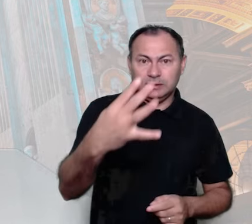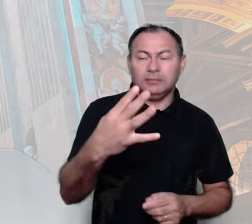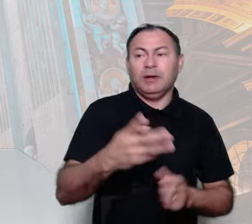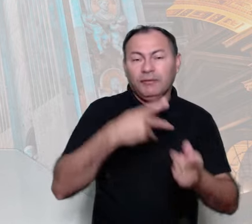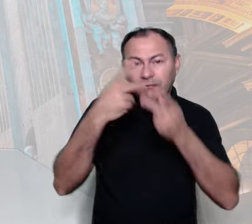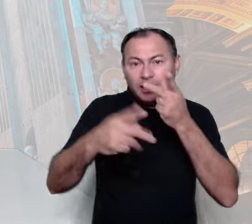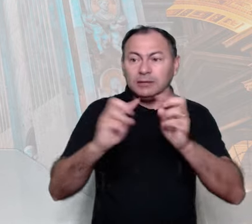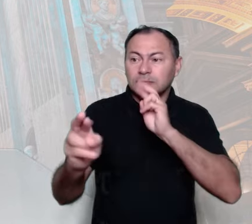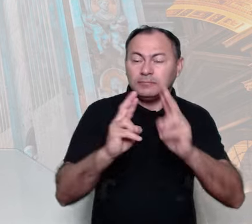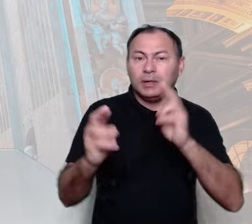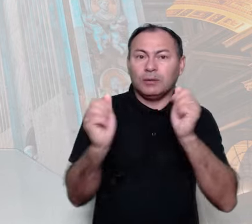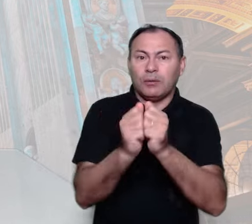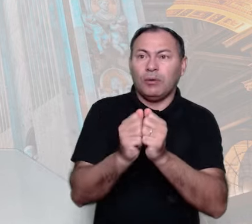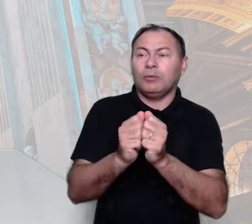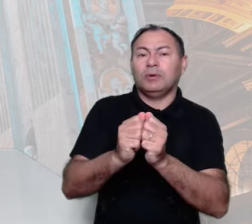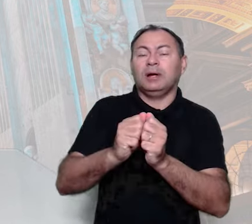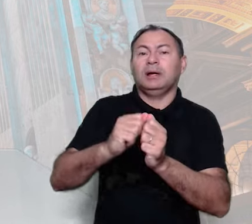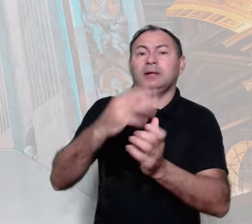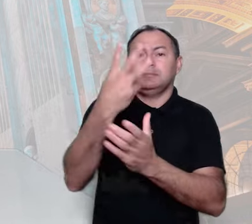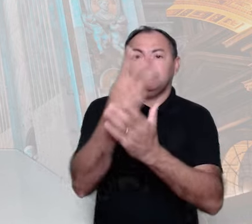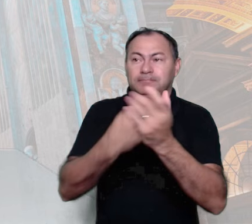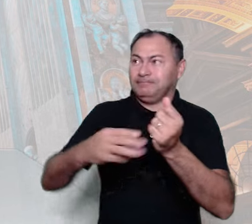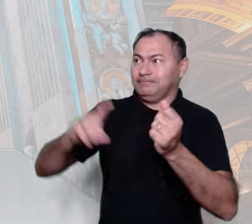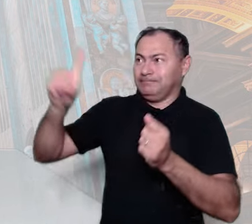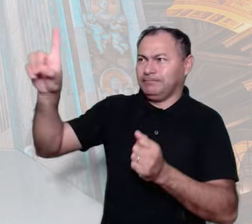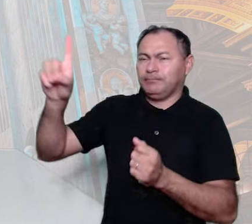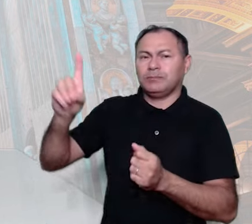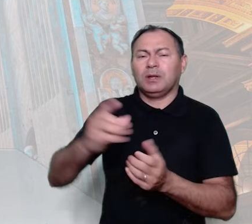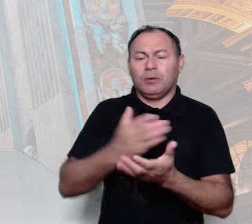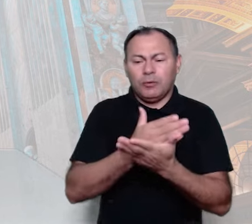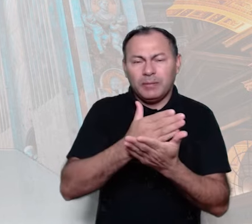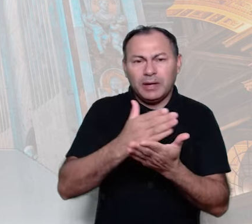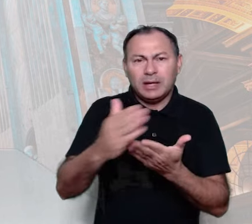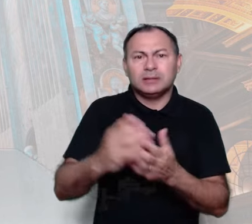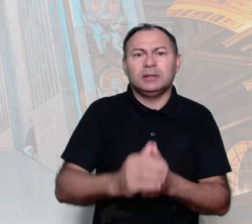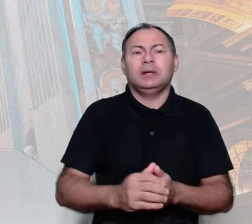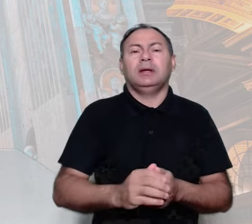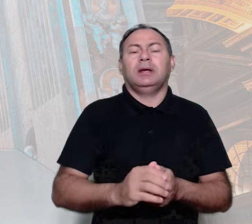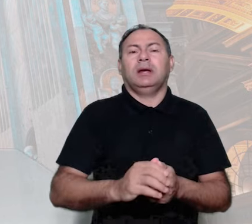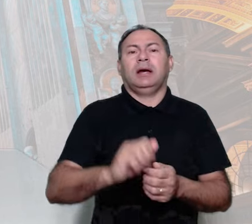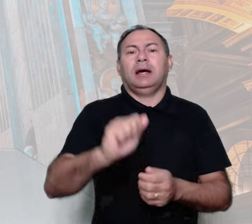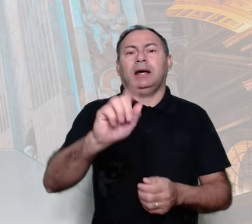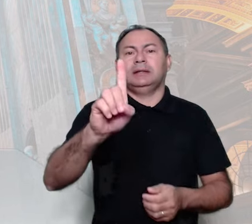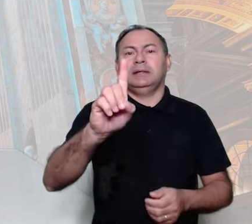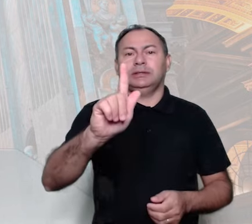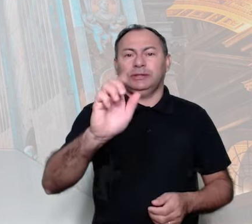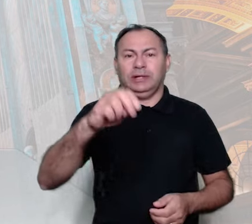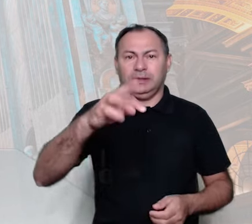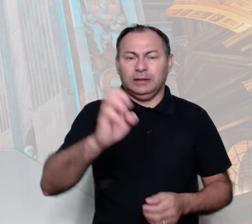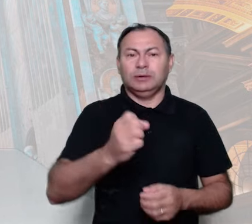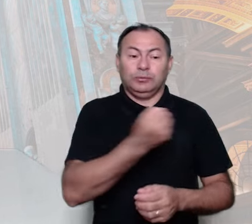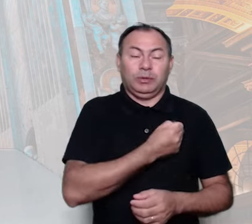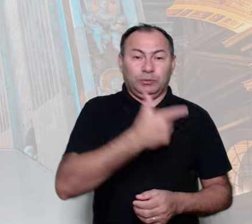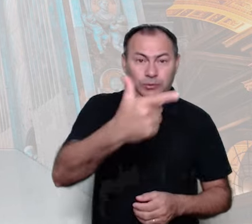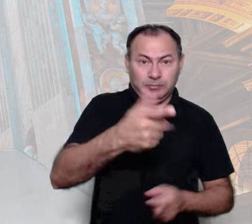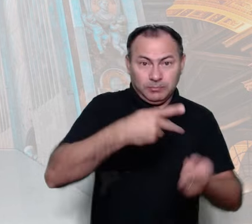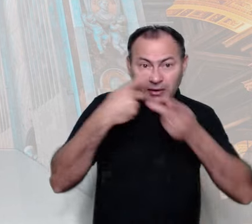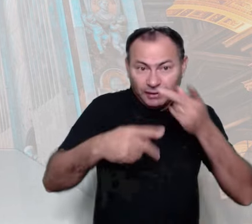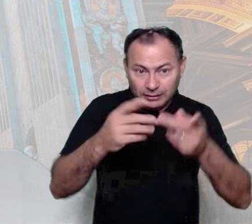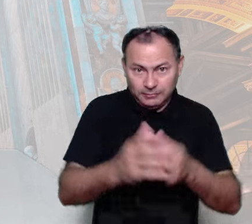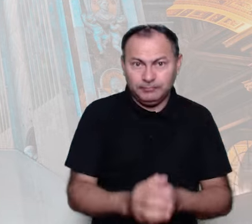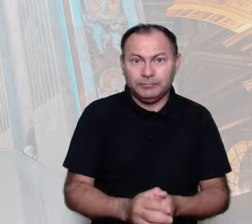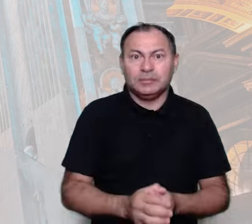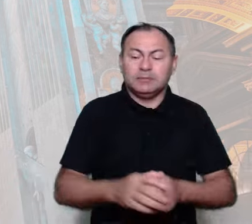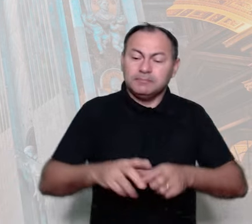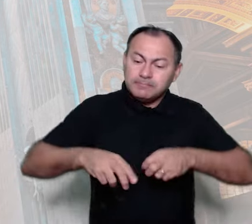tratam da Igreja na sua relação com a Trindade. Começo por lá, começo pela Adjentes. No número 2 diz assim,